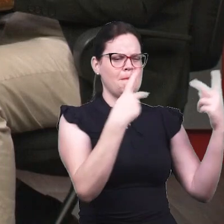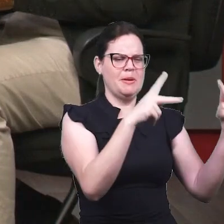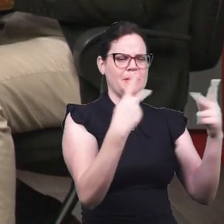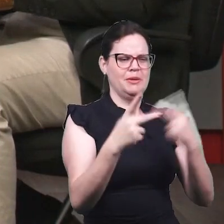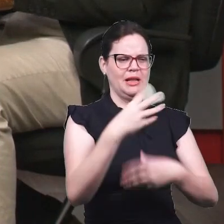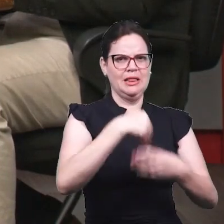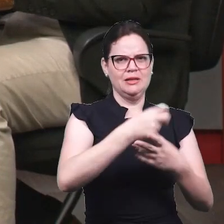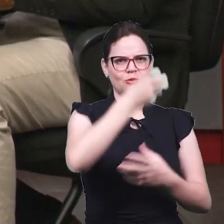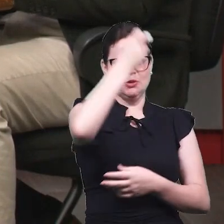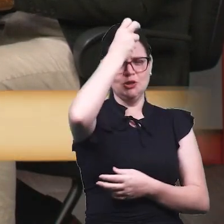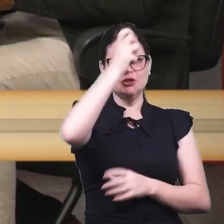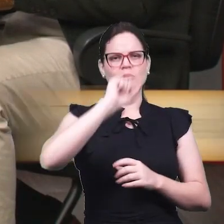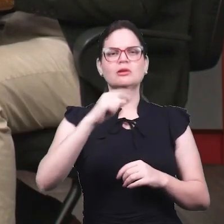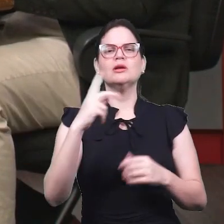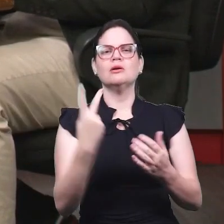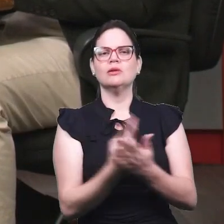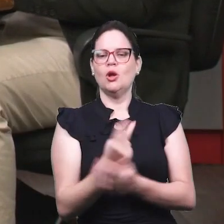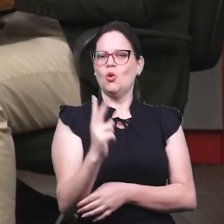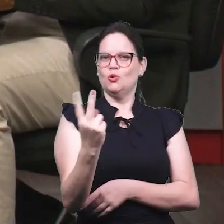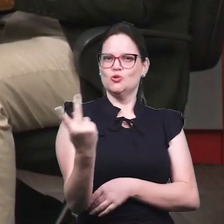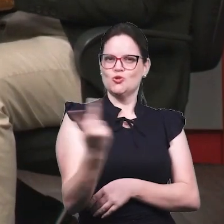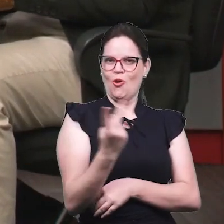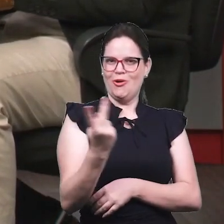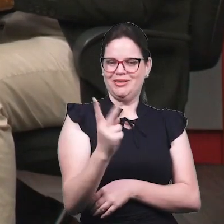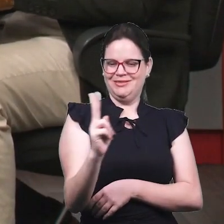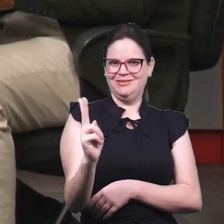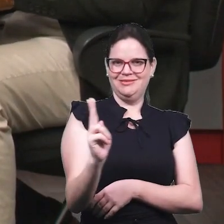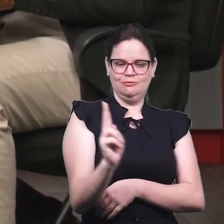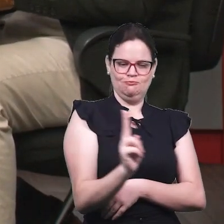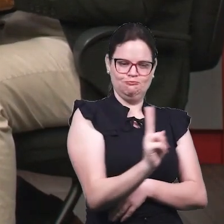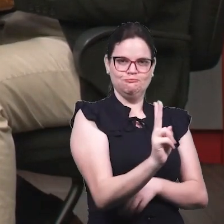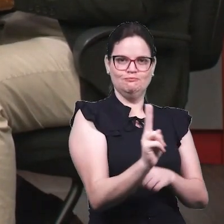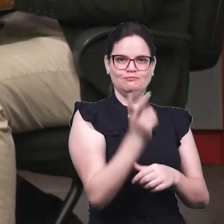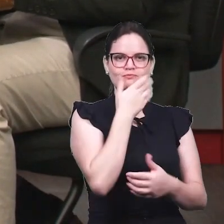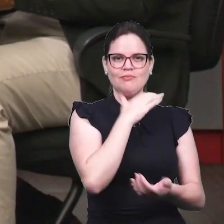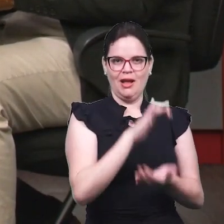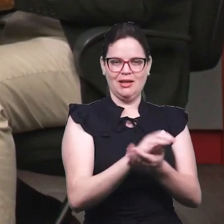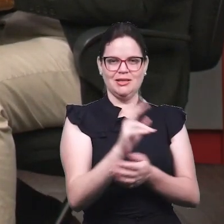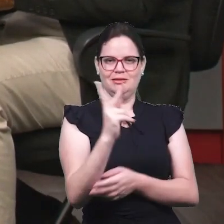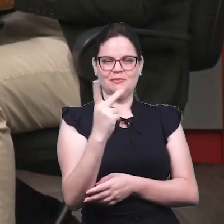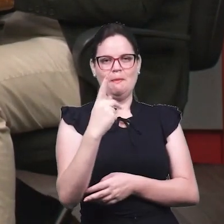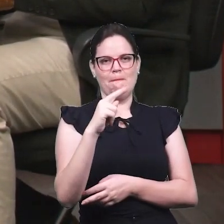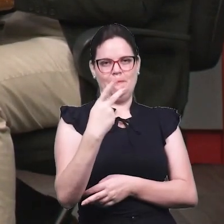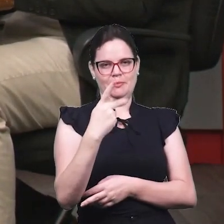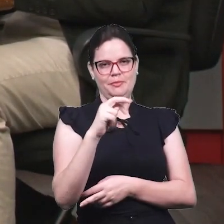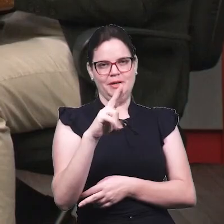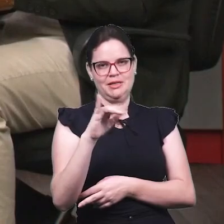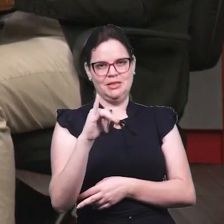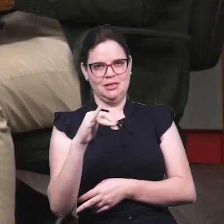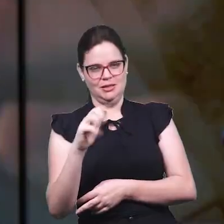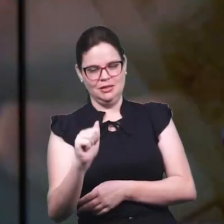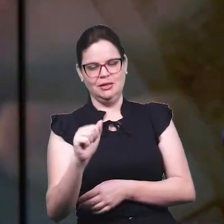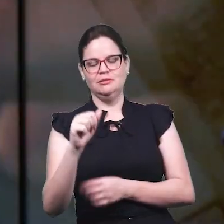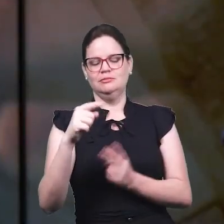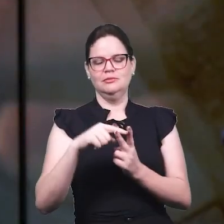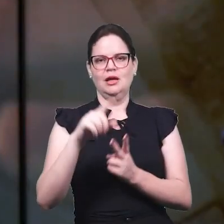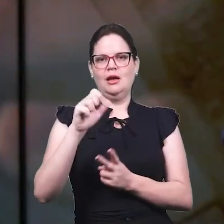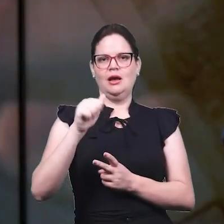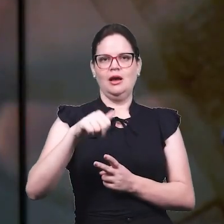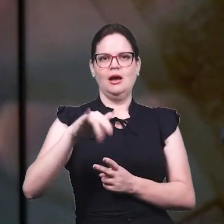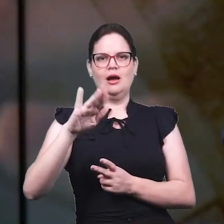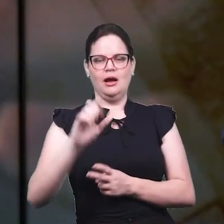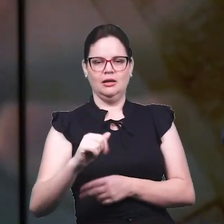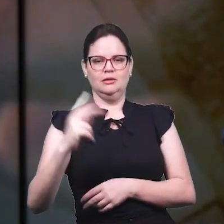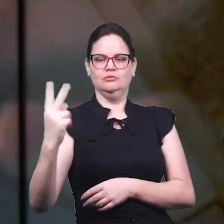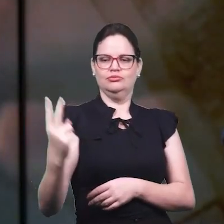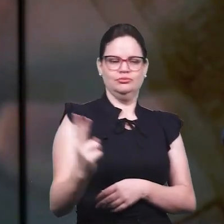Eloquentemente. E aí Priscila e Áquila que vieram de Roma, e Paulo